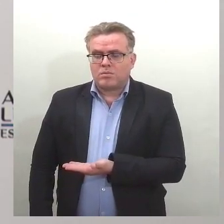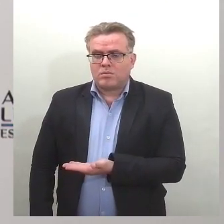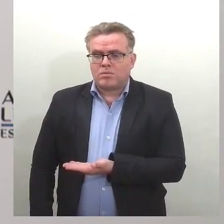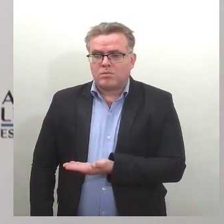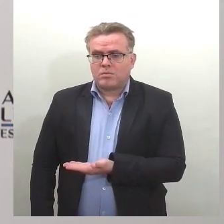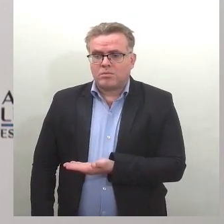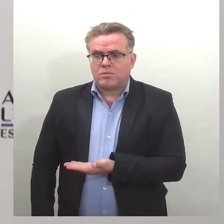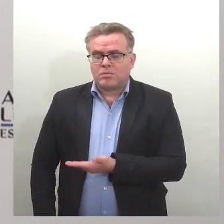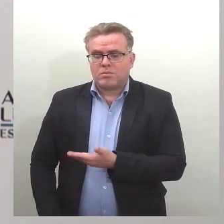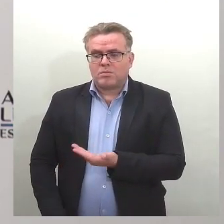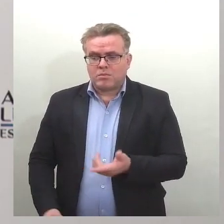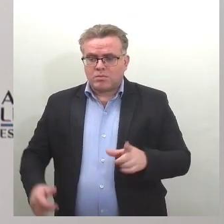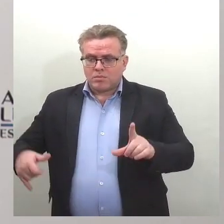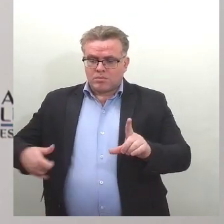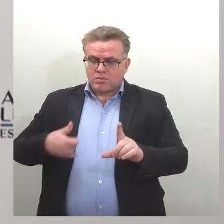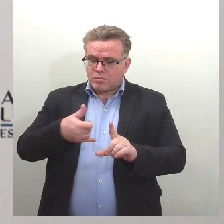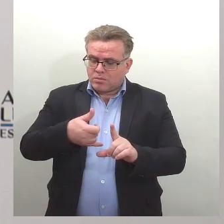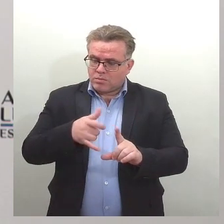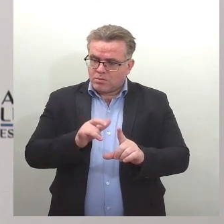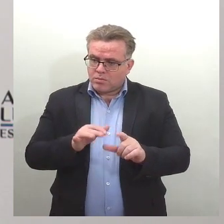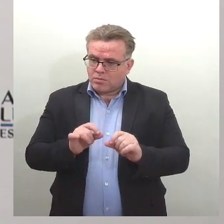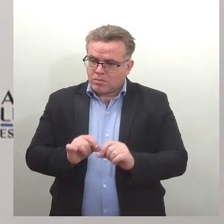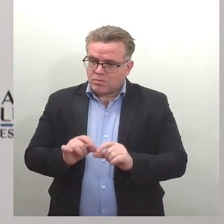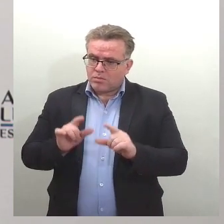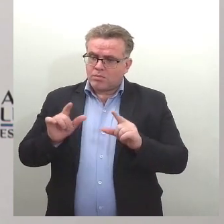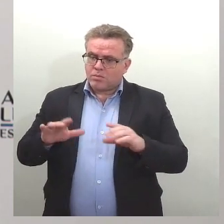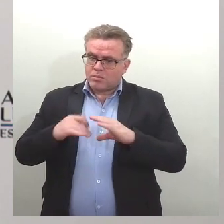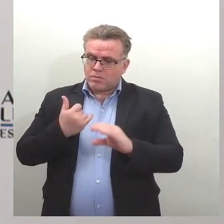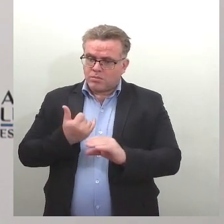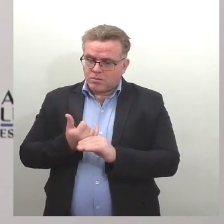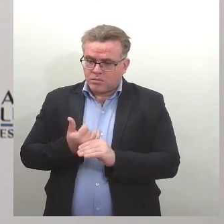tela, você vai direto para o nosso canal no YouTube. Um excelente dia